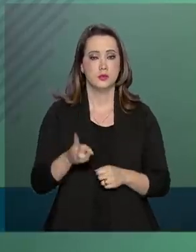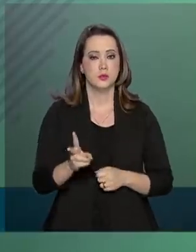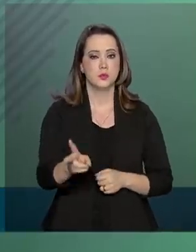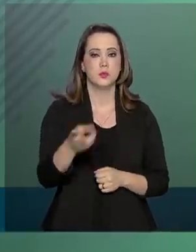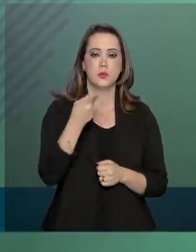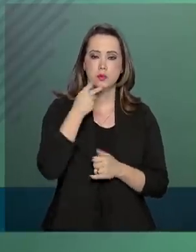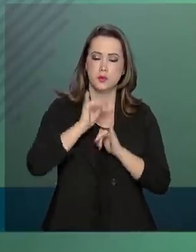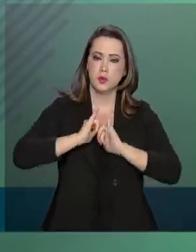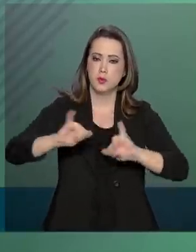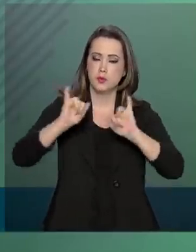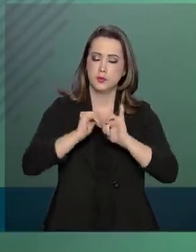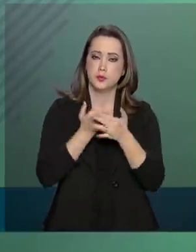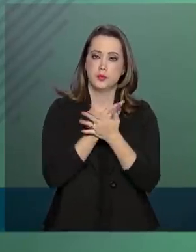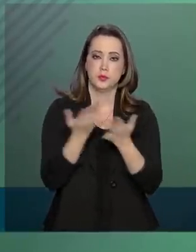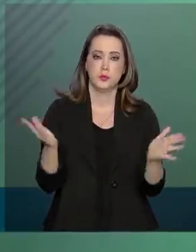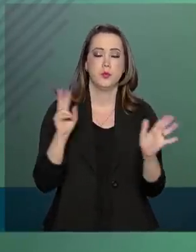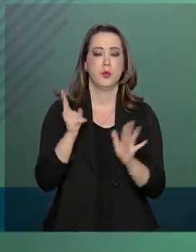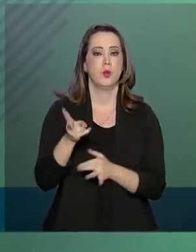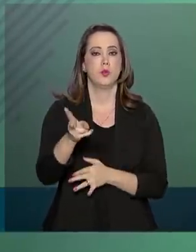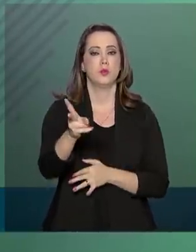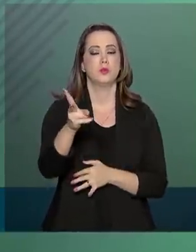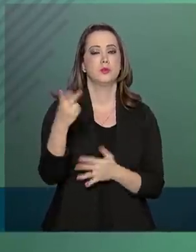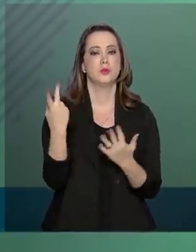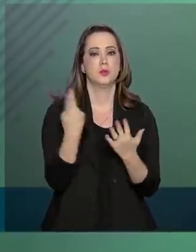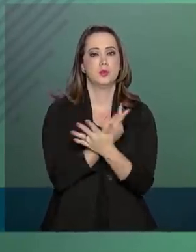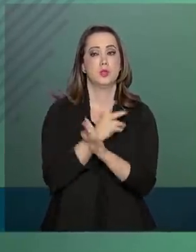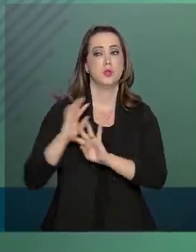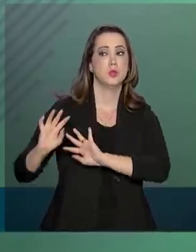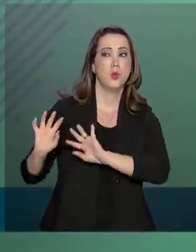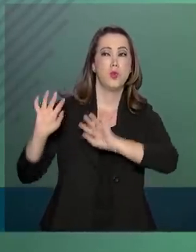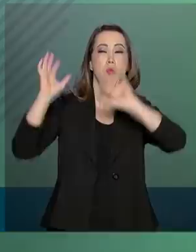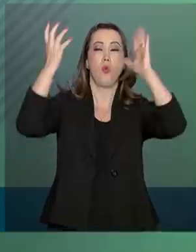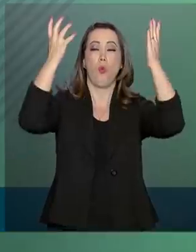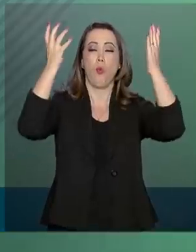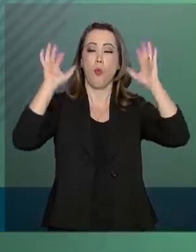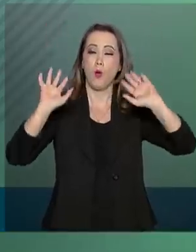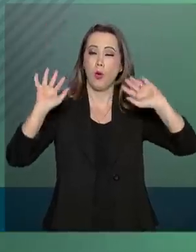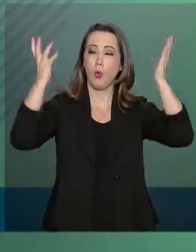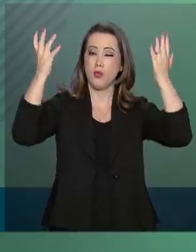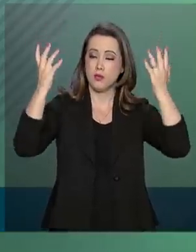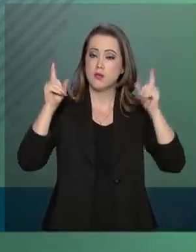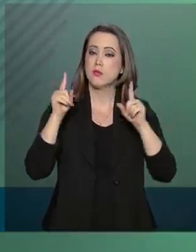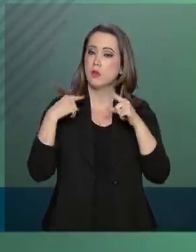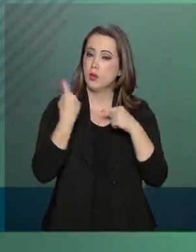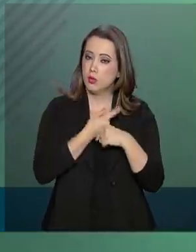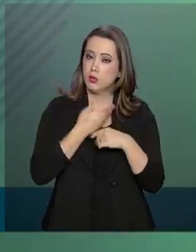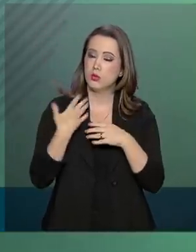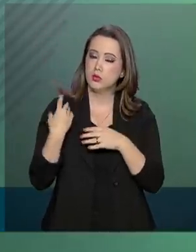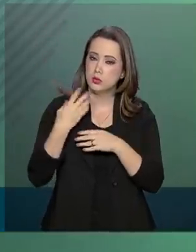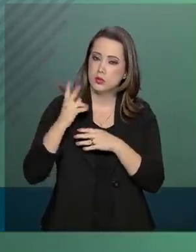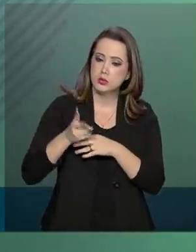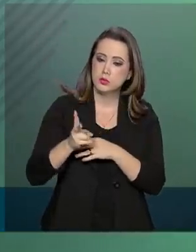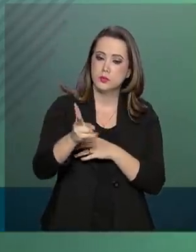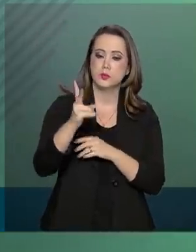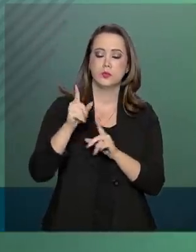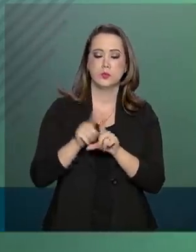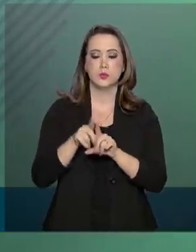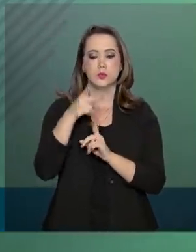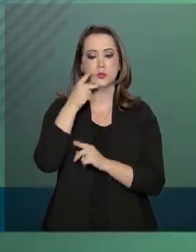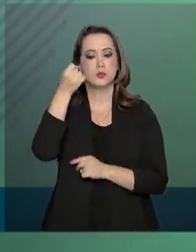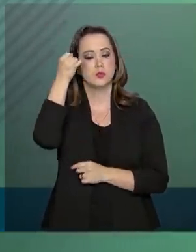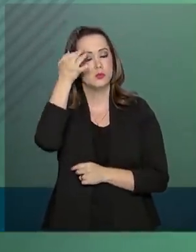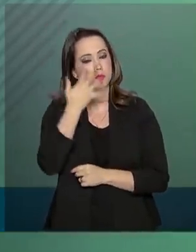adiantei sempre que ocorrer um grande evento nós nos vamos nos presídios por